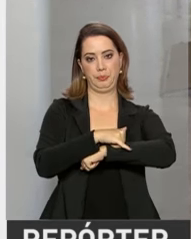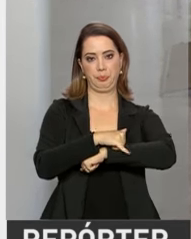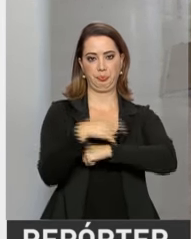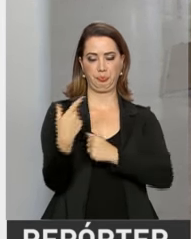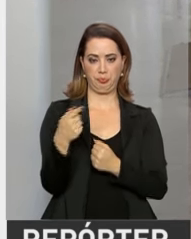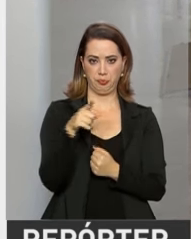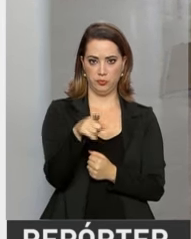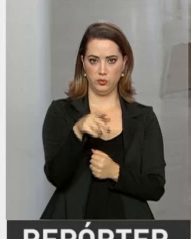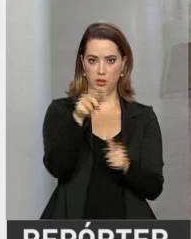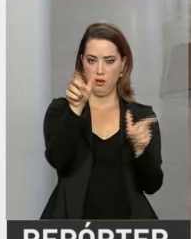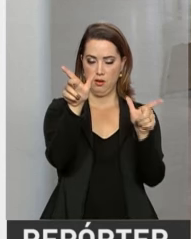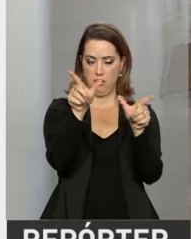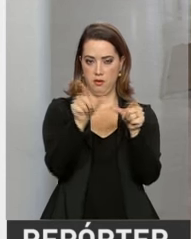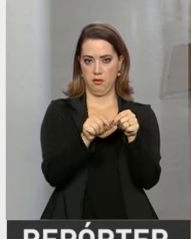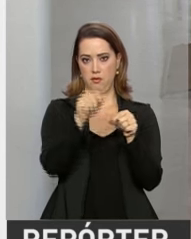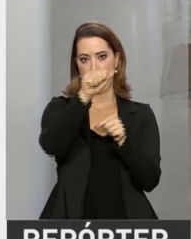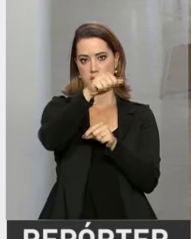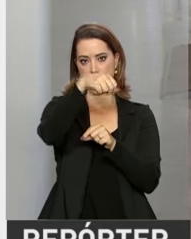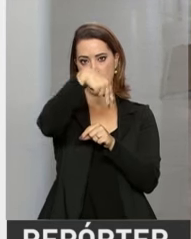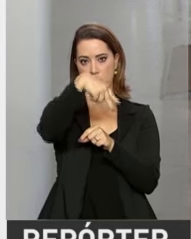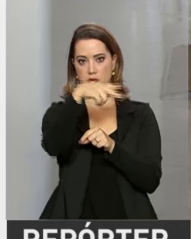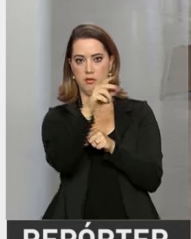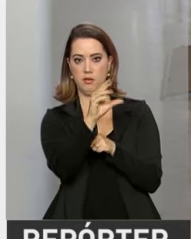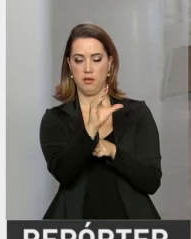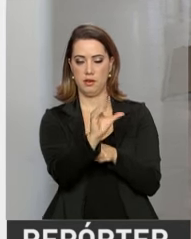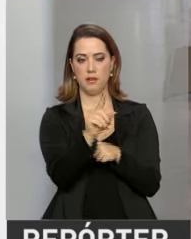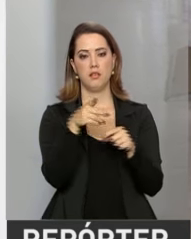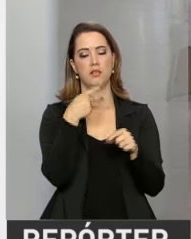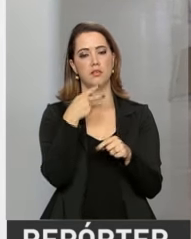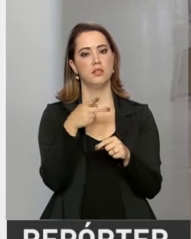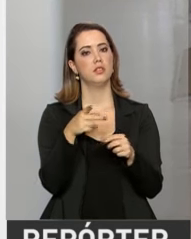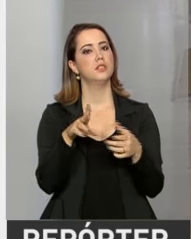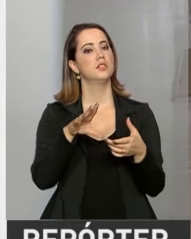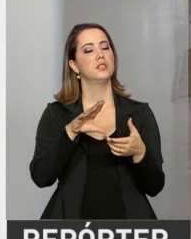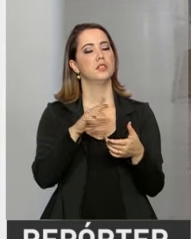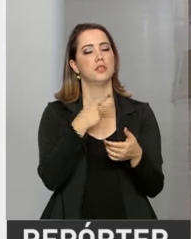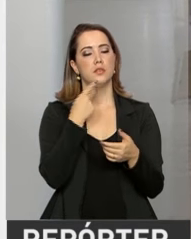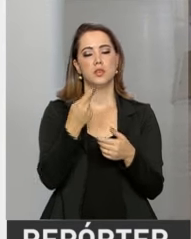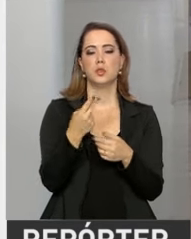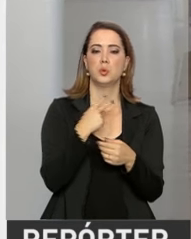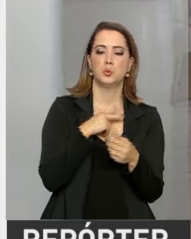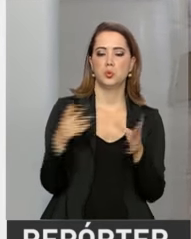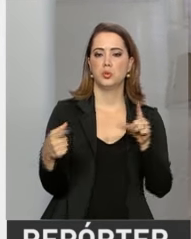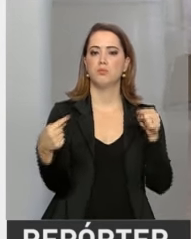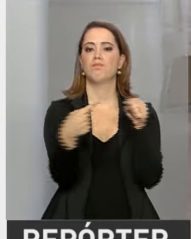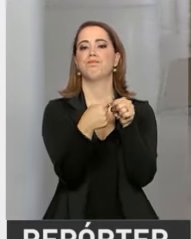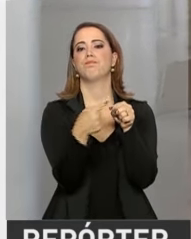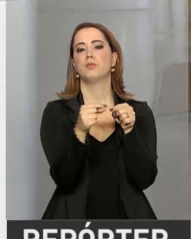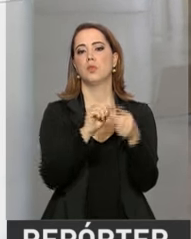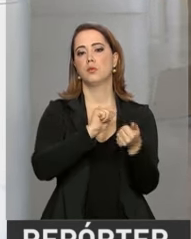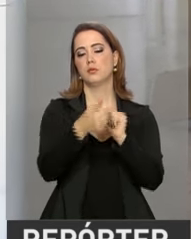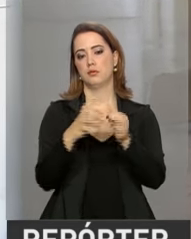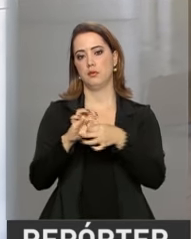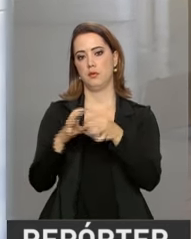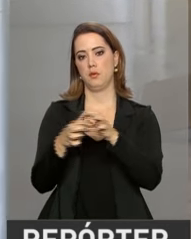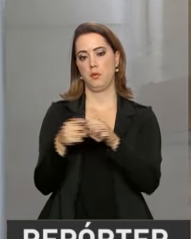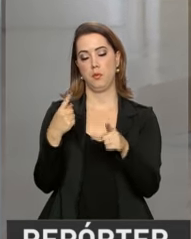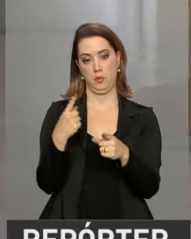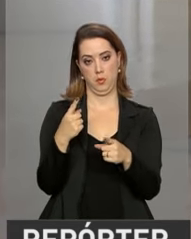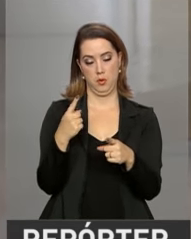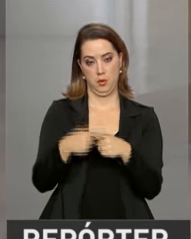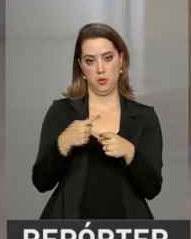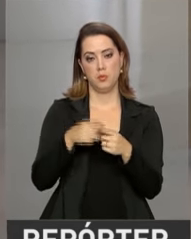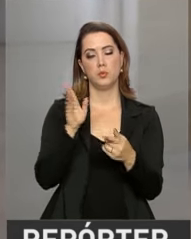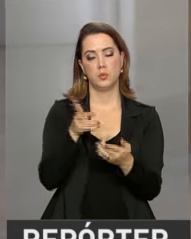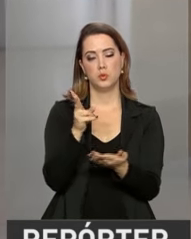e Paralímpicos no Rio de Janeiro, já que medidas como essas já são adotadas em diversos outros países no mundo. Bom, mudando